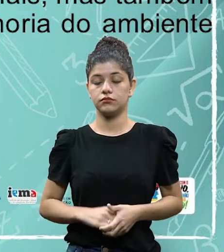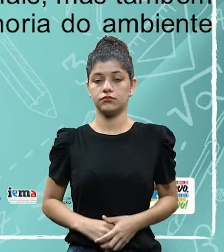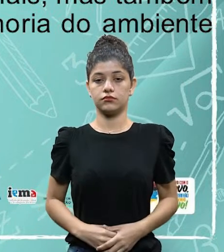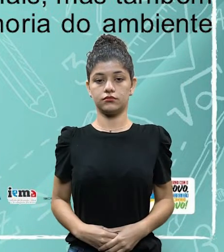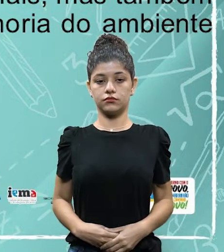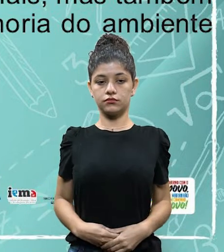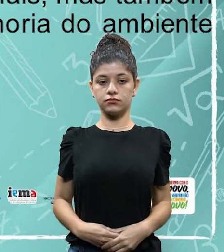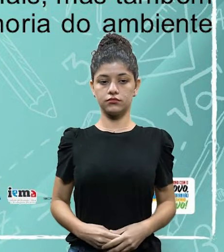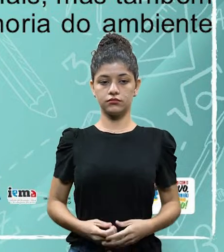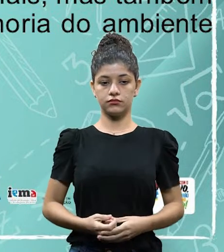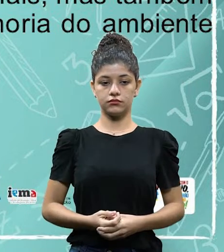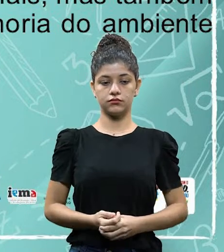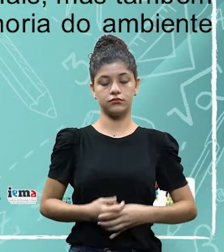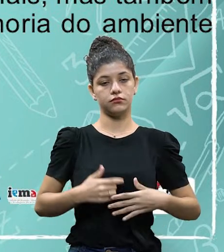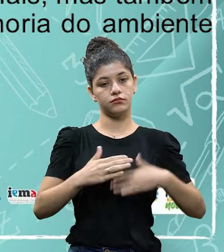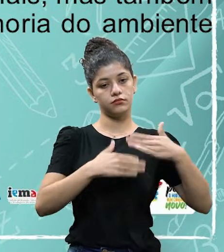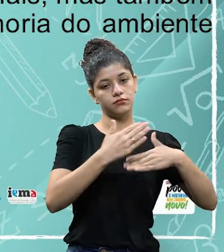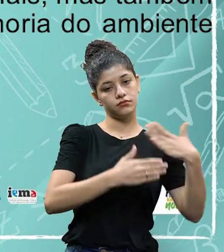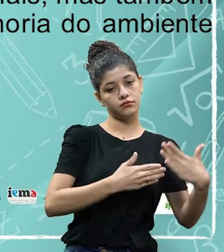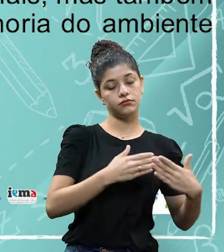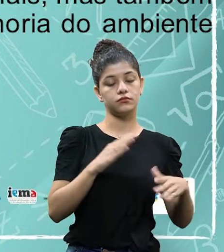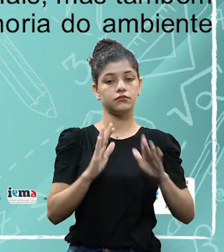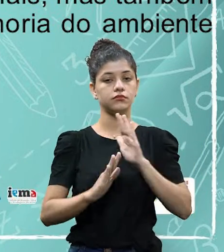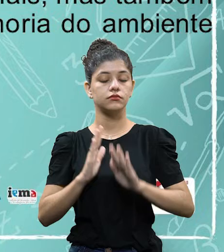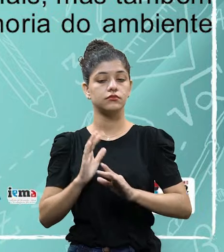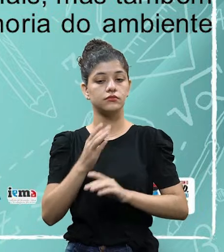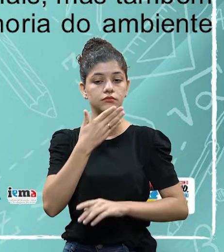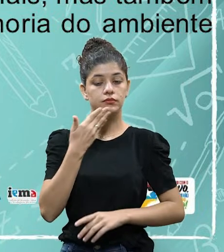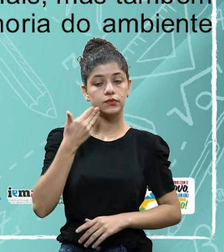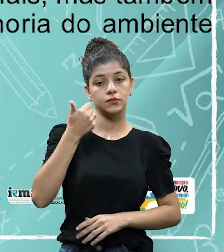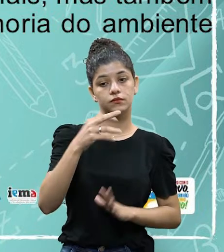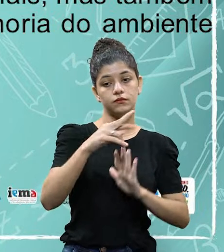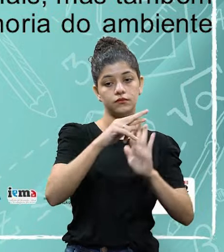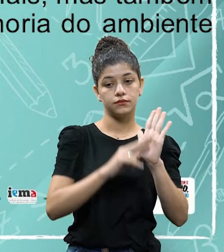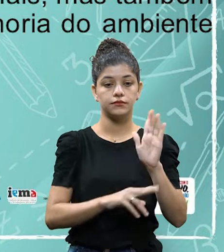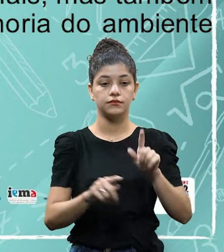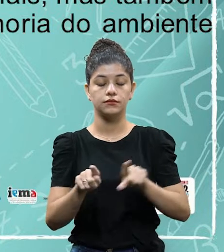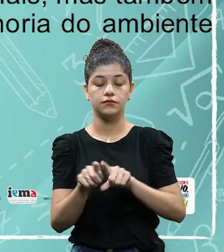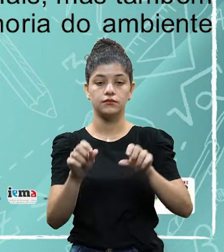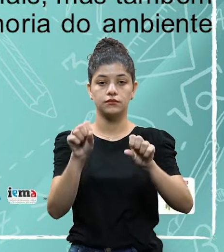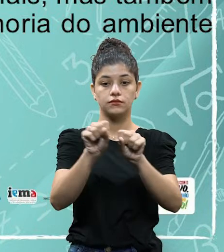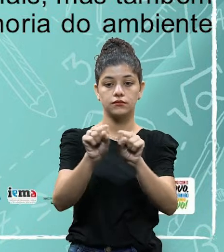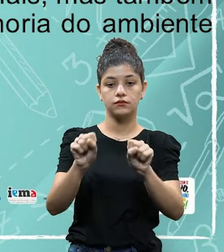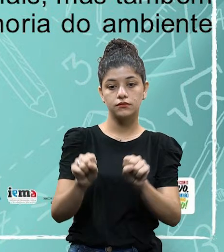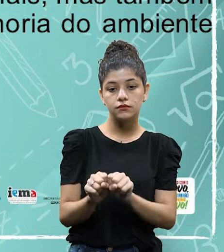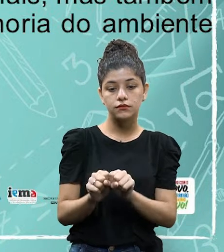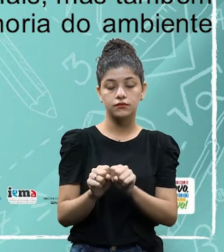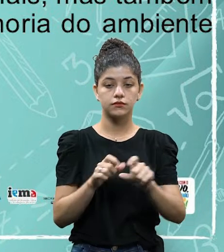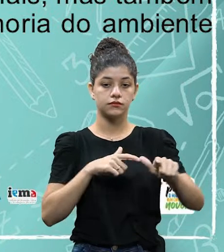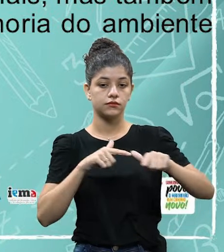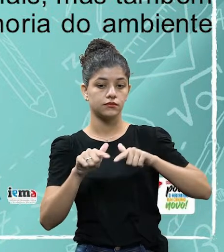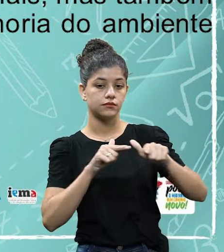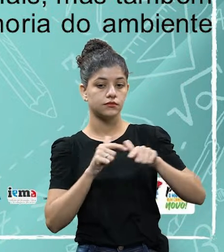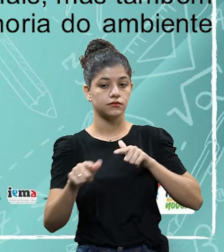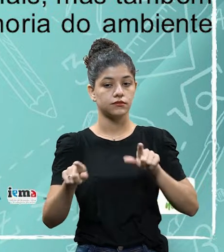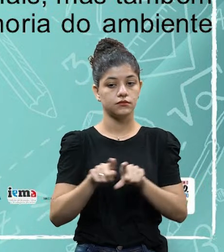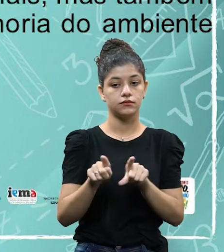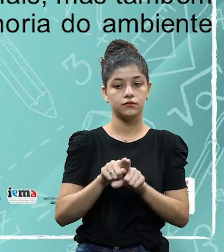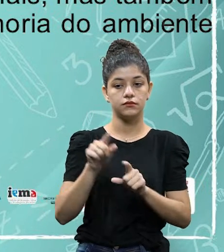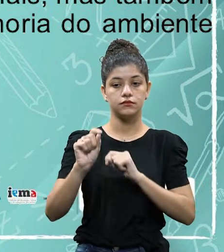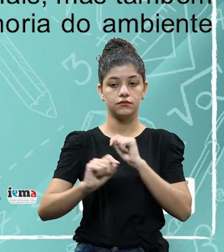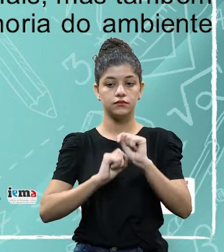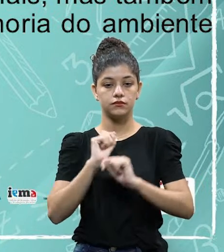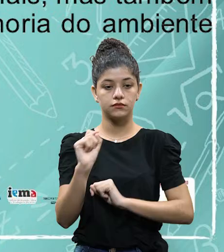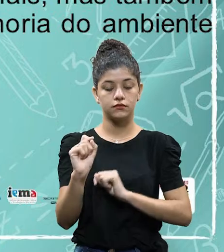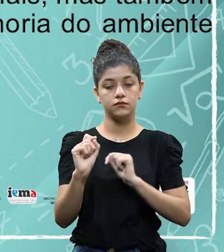aumento da produtividade não depende apenas da melhoria das regras, dos sistemas de trabalhos e estruturais formais, mas também de